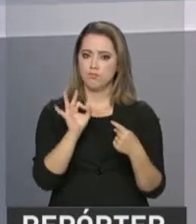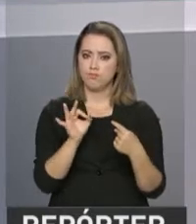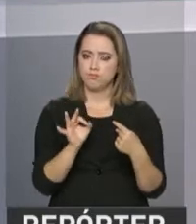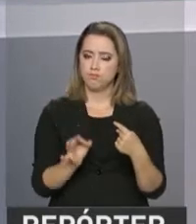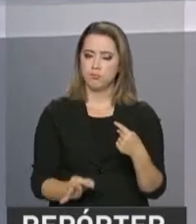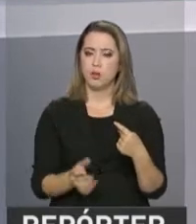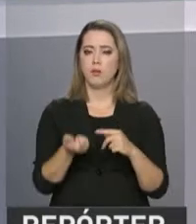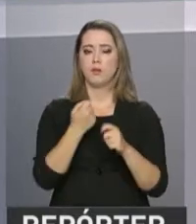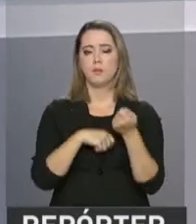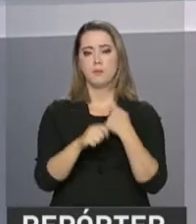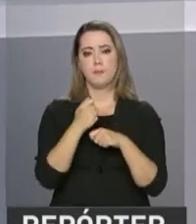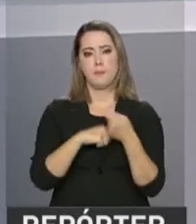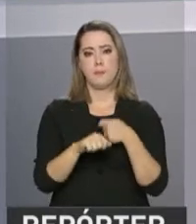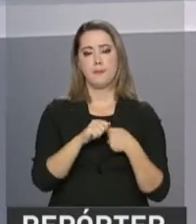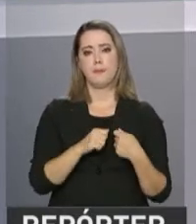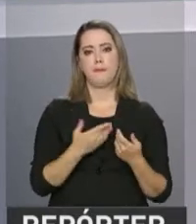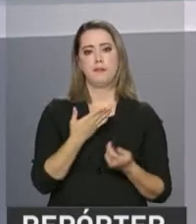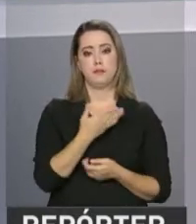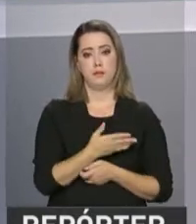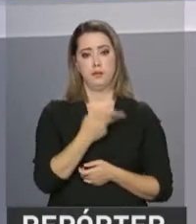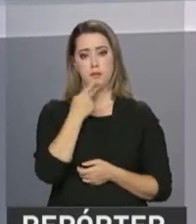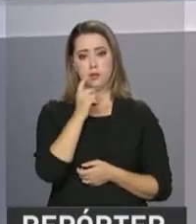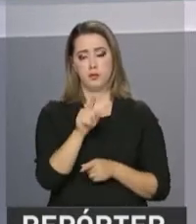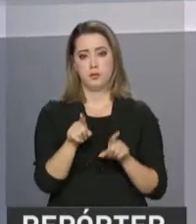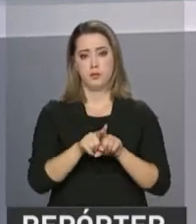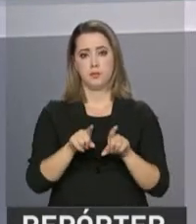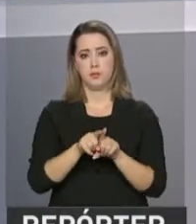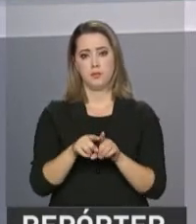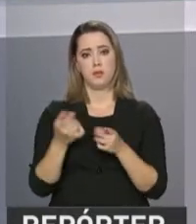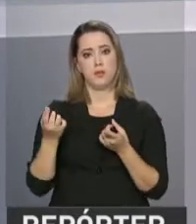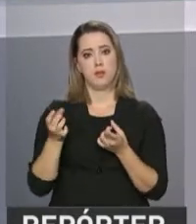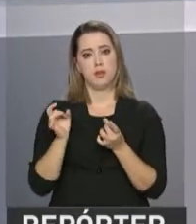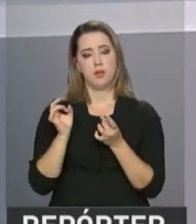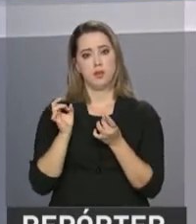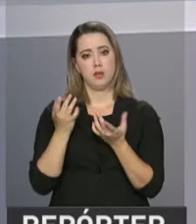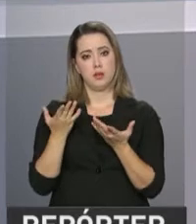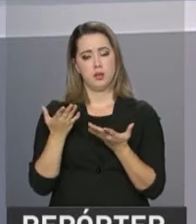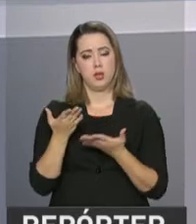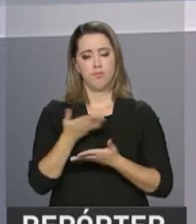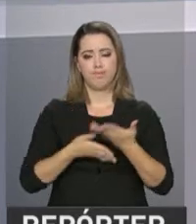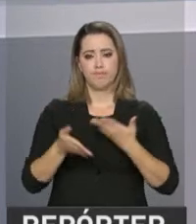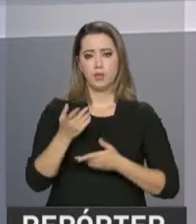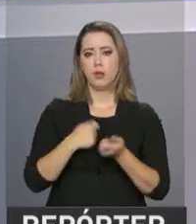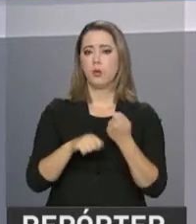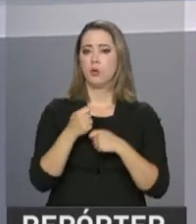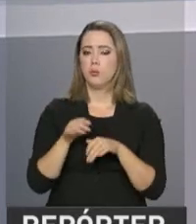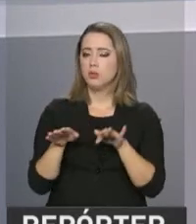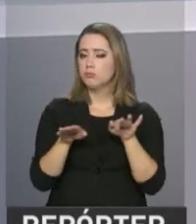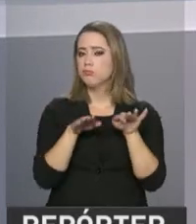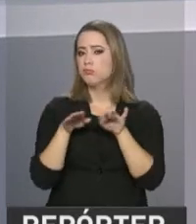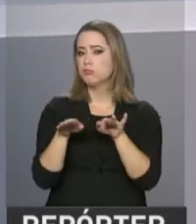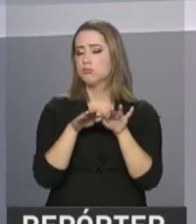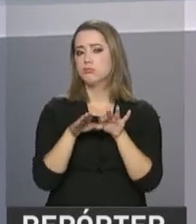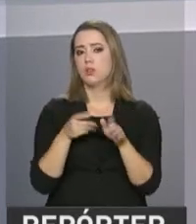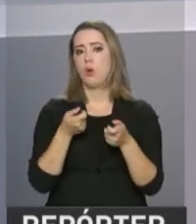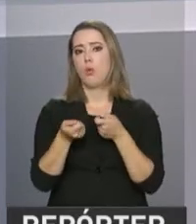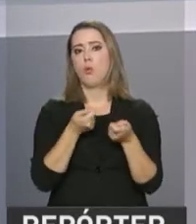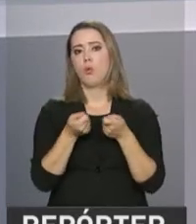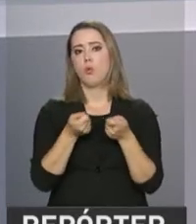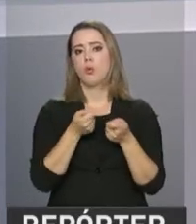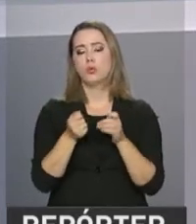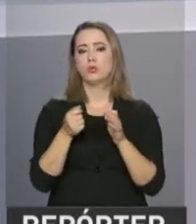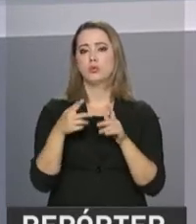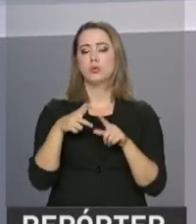na agenda econômica meirelles disse ainda que o mercado tem mantido relativa estabilidade e sobre os ajustes do